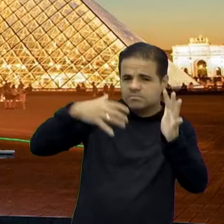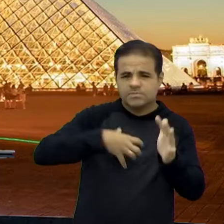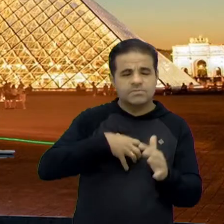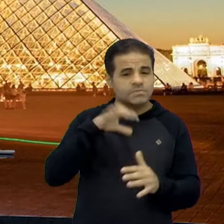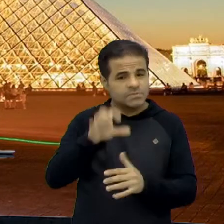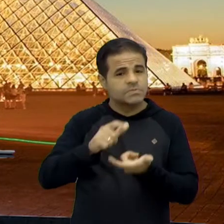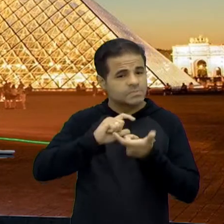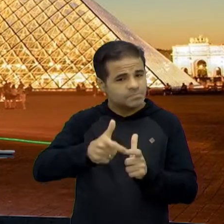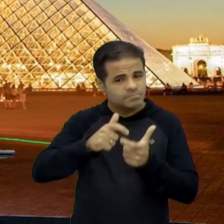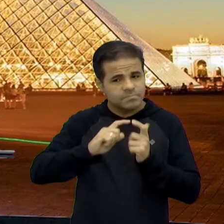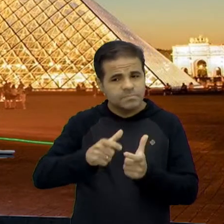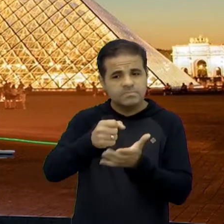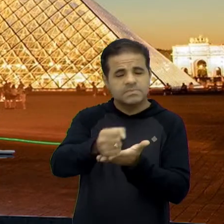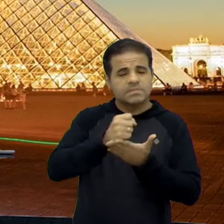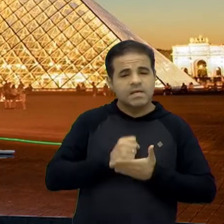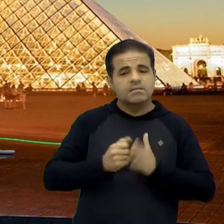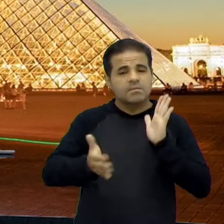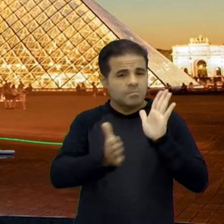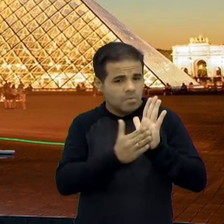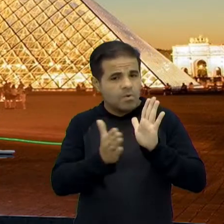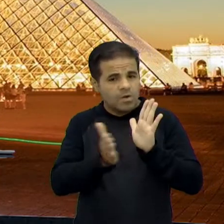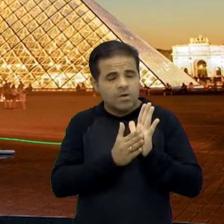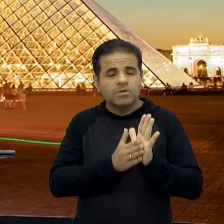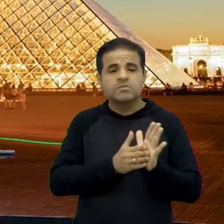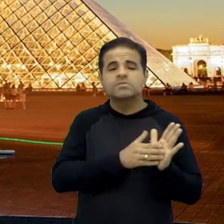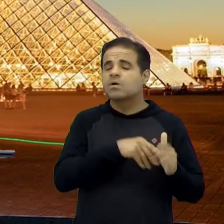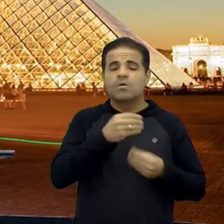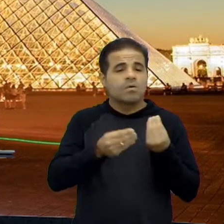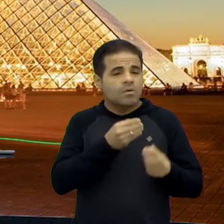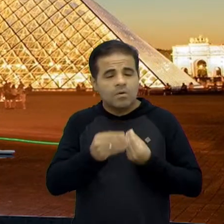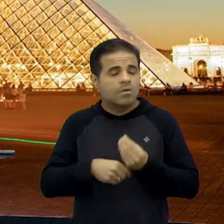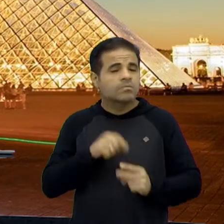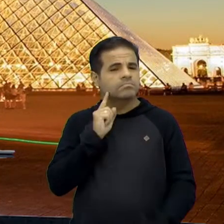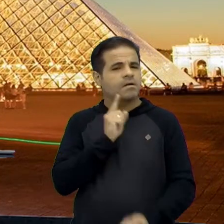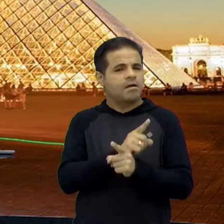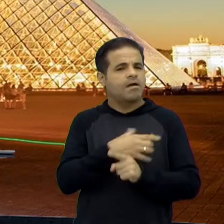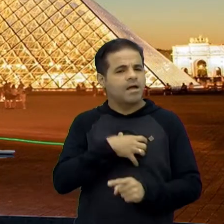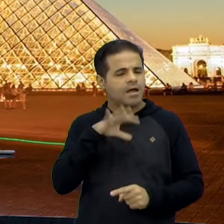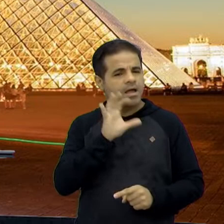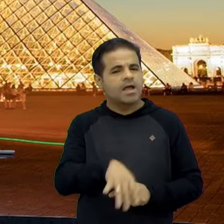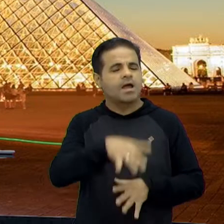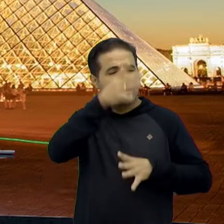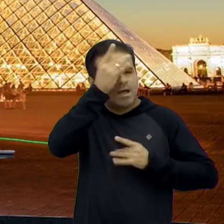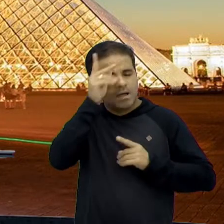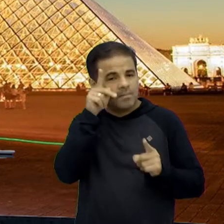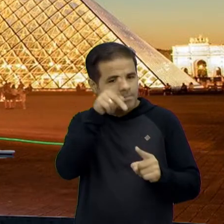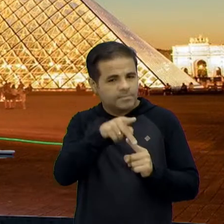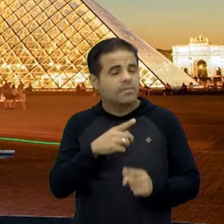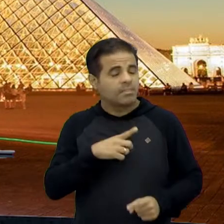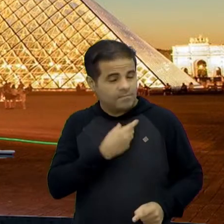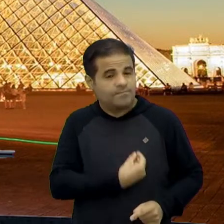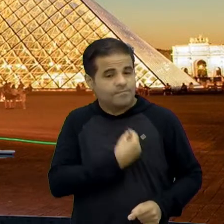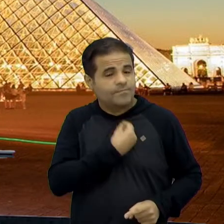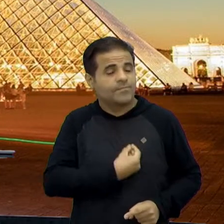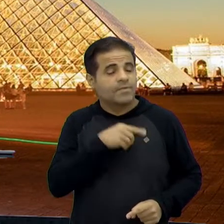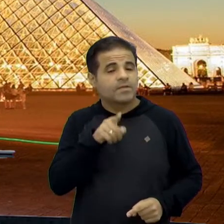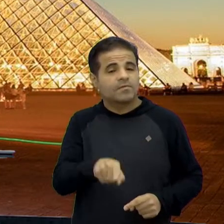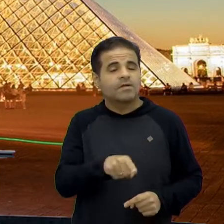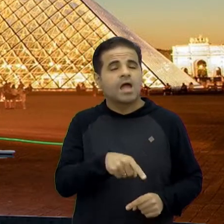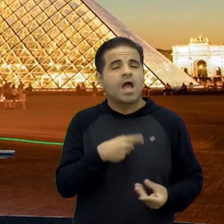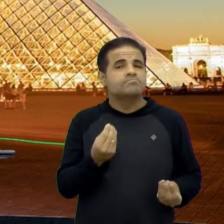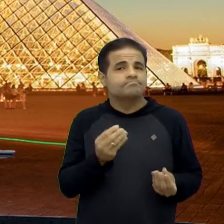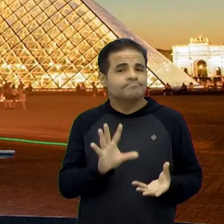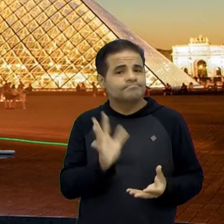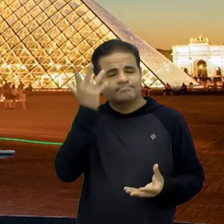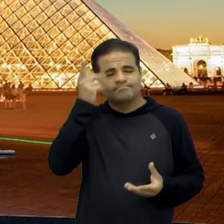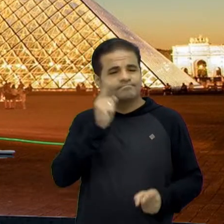que o meme traz, né, aquela proposta temática, o fio condutor, ou também se identificando com as personagens que ali estão, né? Certo. Então acaba